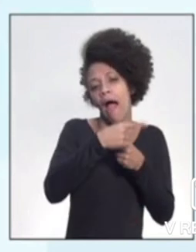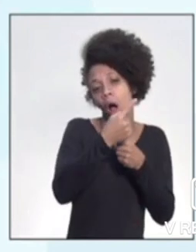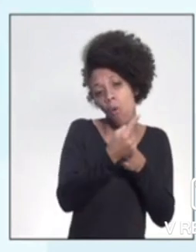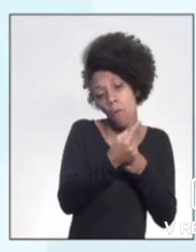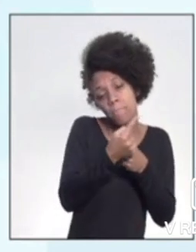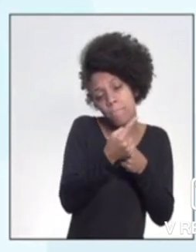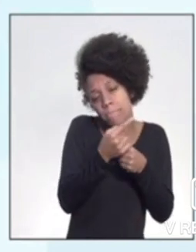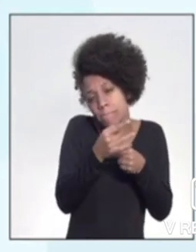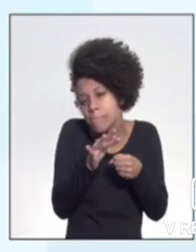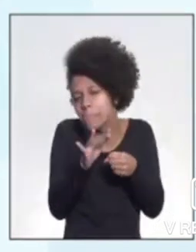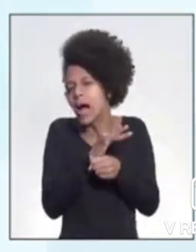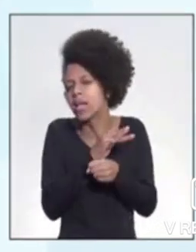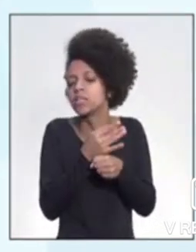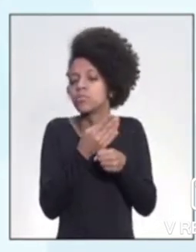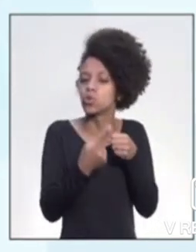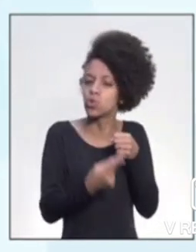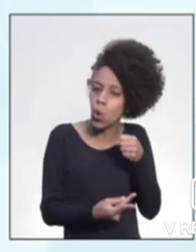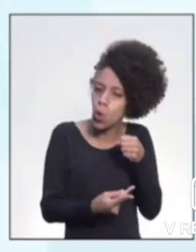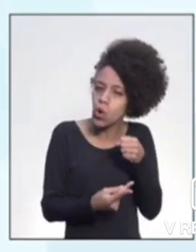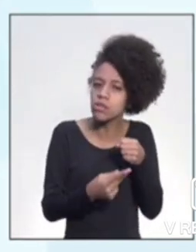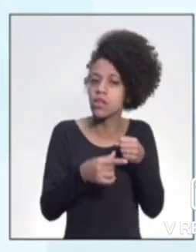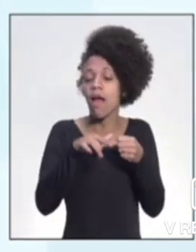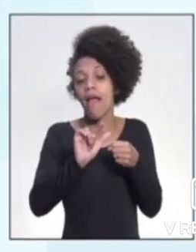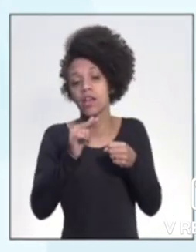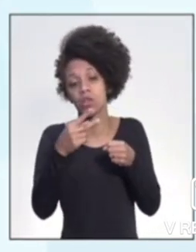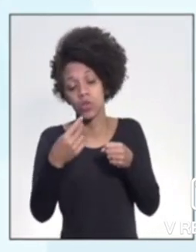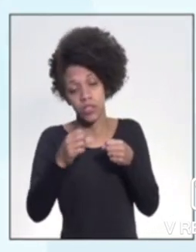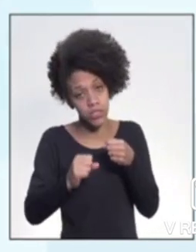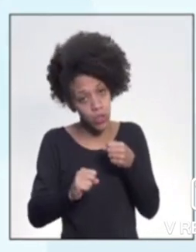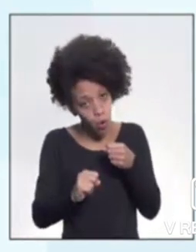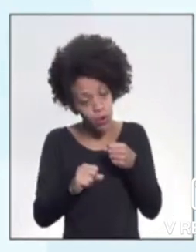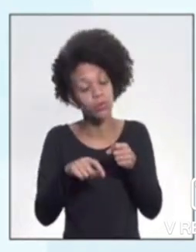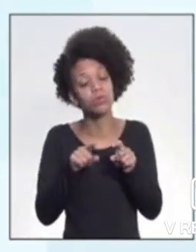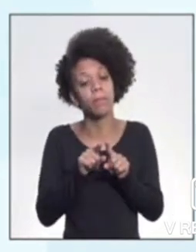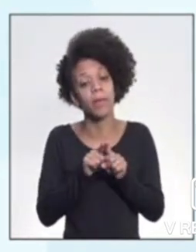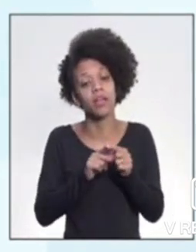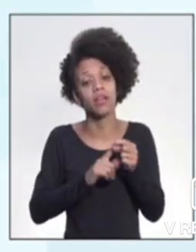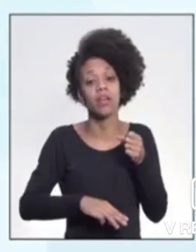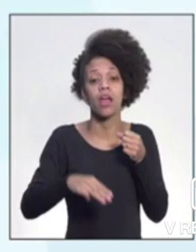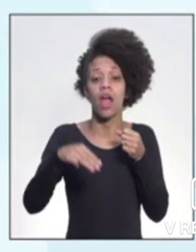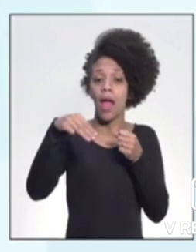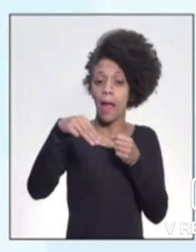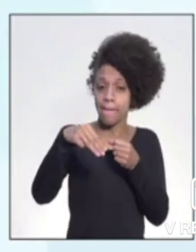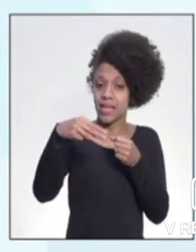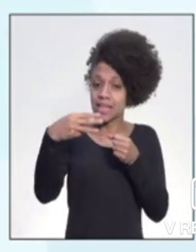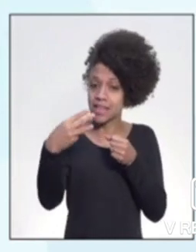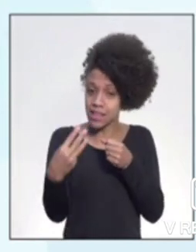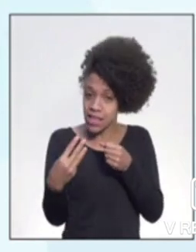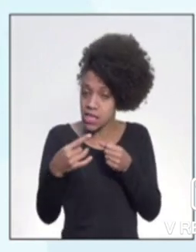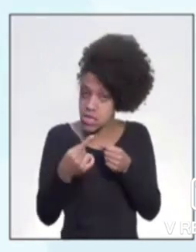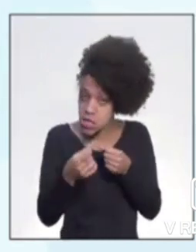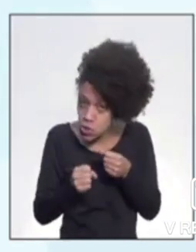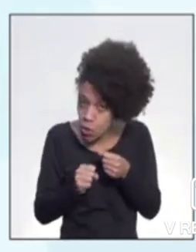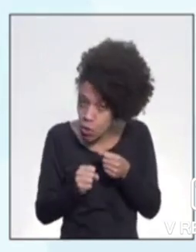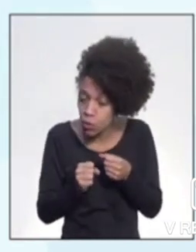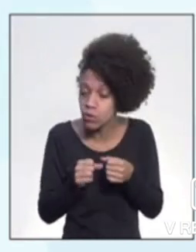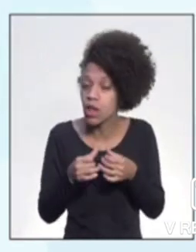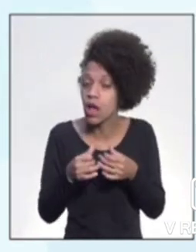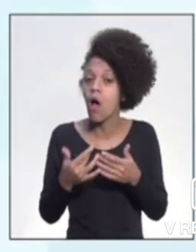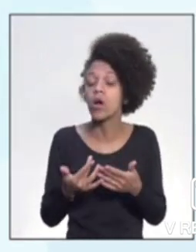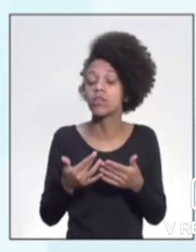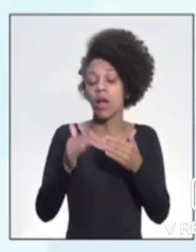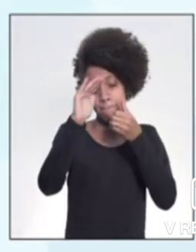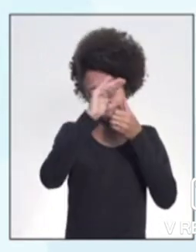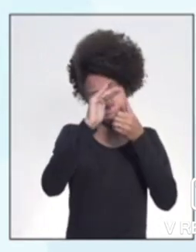no máximo 2 elétrons, L no máximo 8, a camada M 18, tanto a